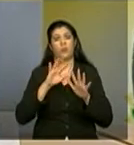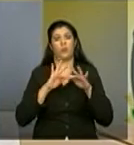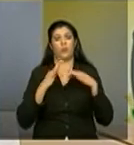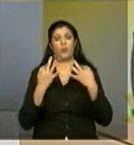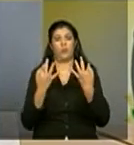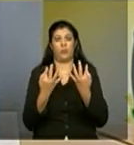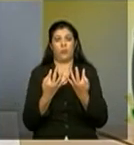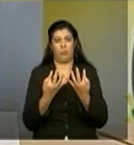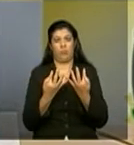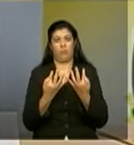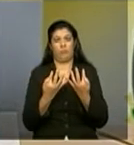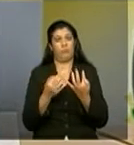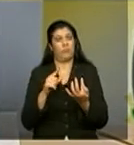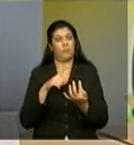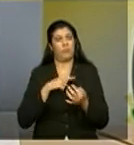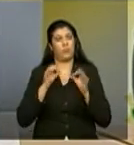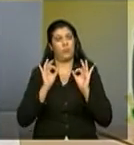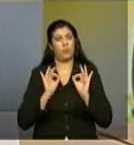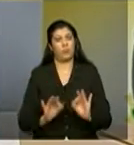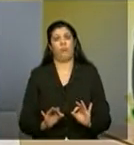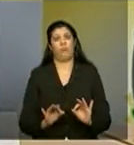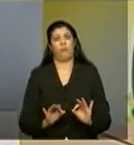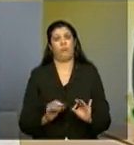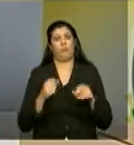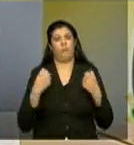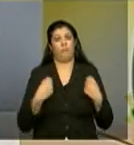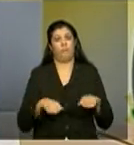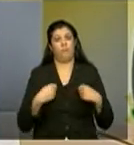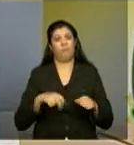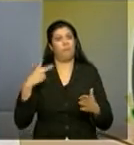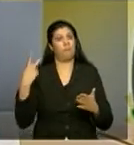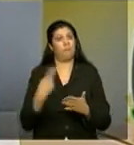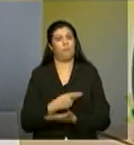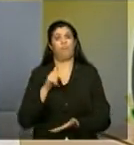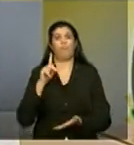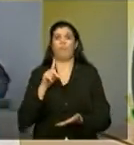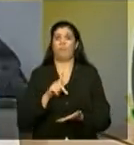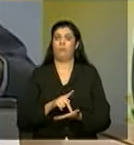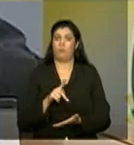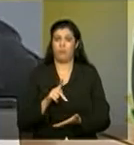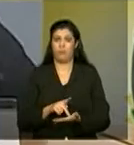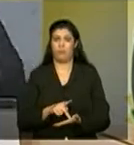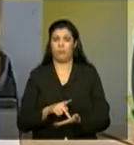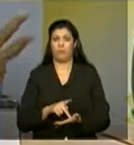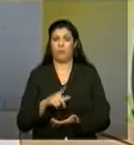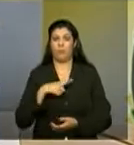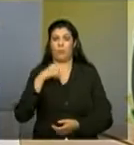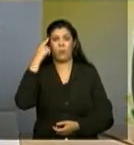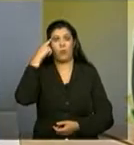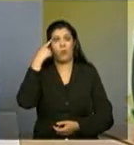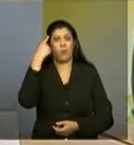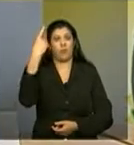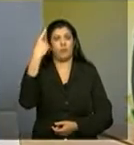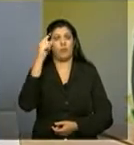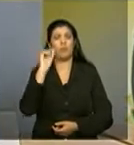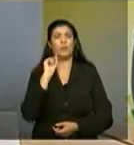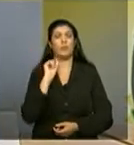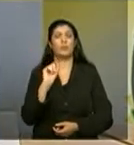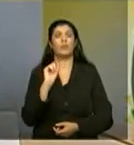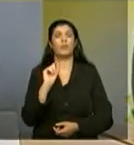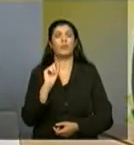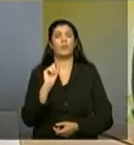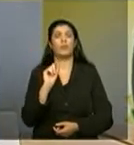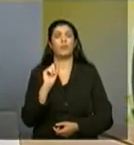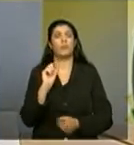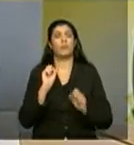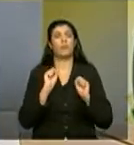é justo e devia ter ocorrido desvio para que tenha uma noção daquilo que